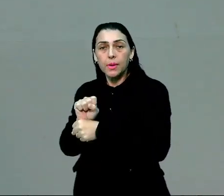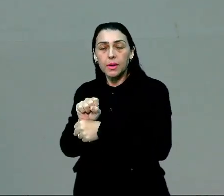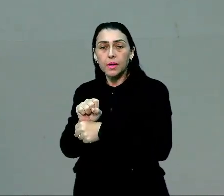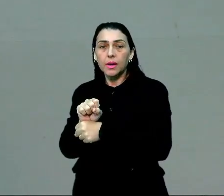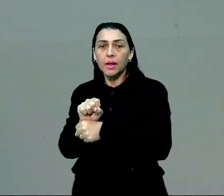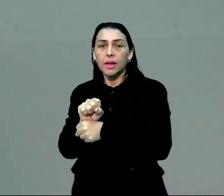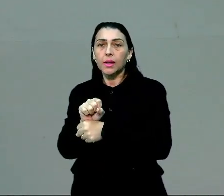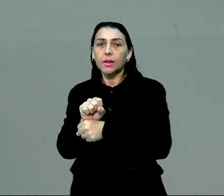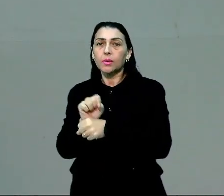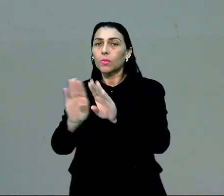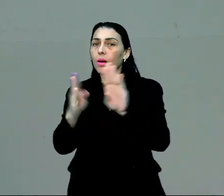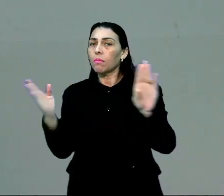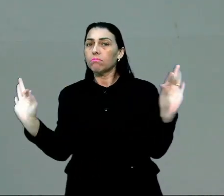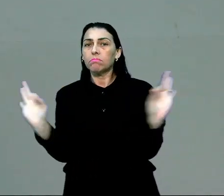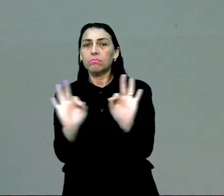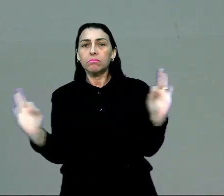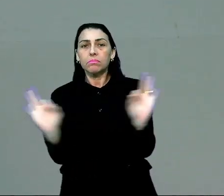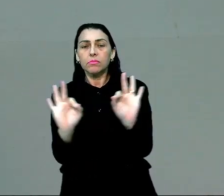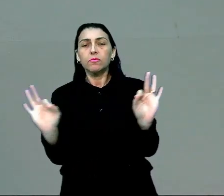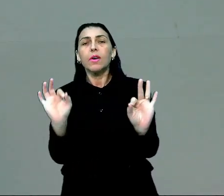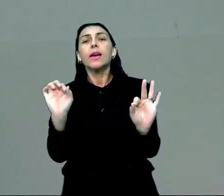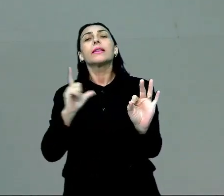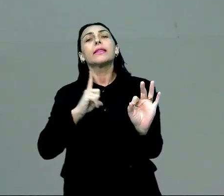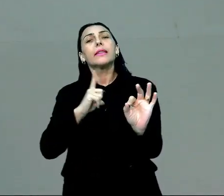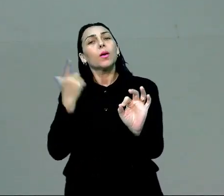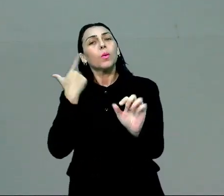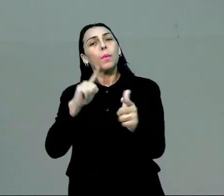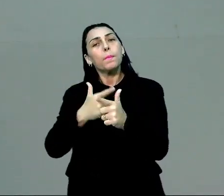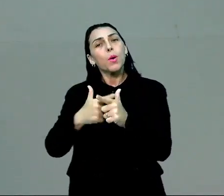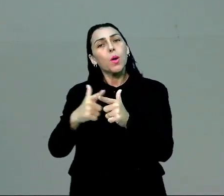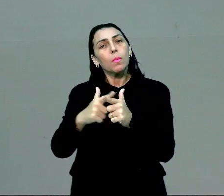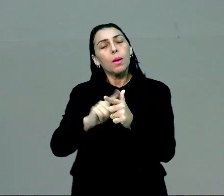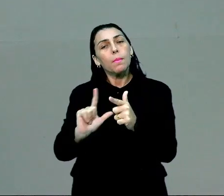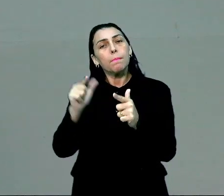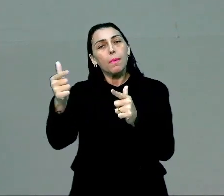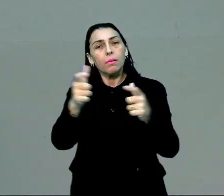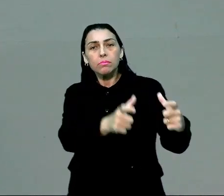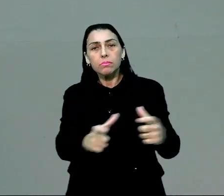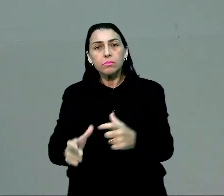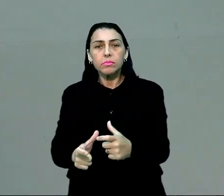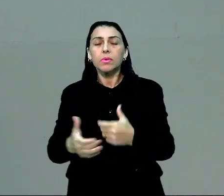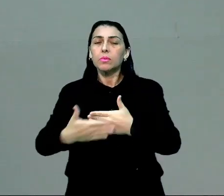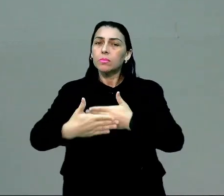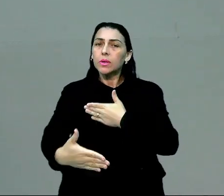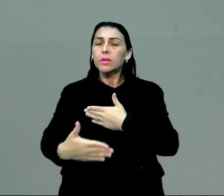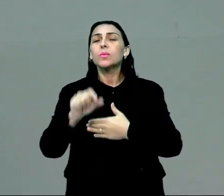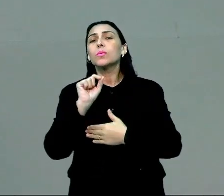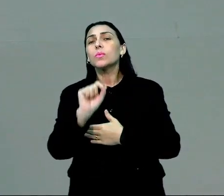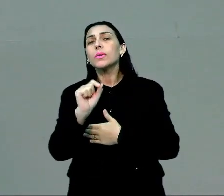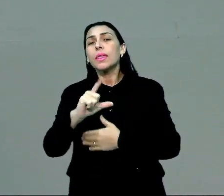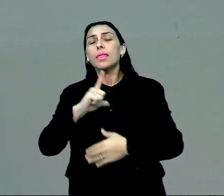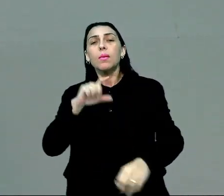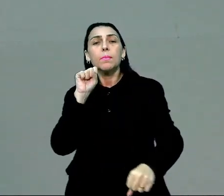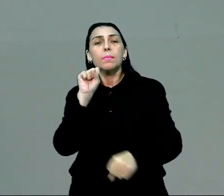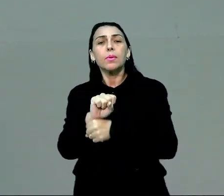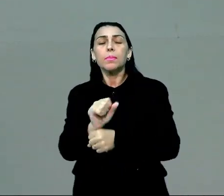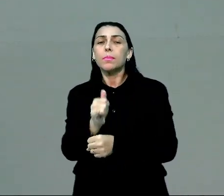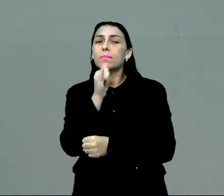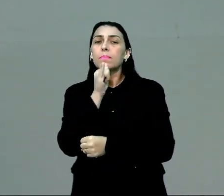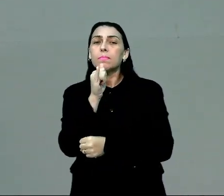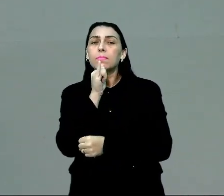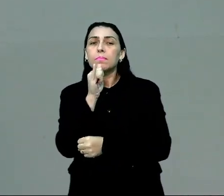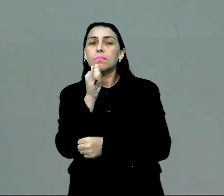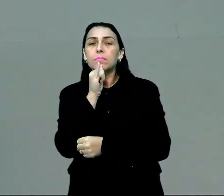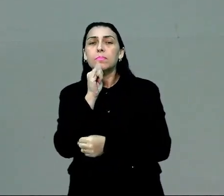ele não funcionando, ele vai acarretar problemas para outros setores. Vamos partir do princípio que houve uma paralisação, por